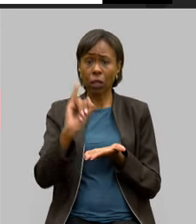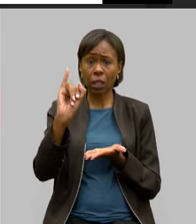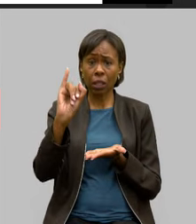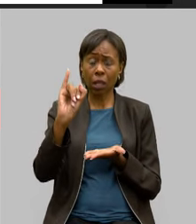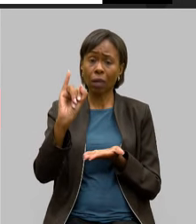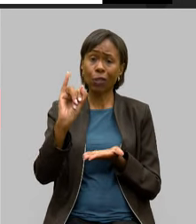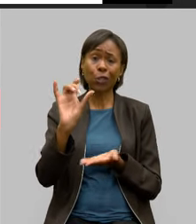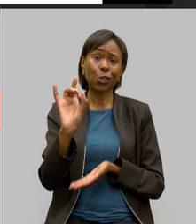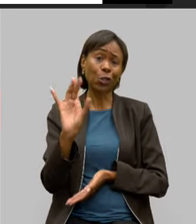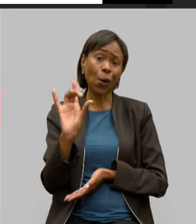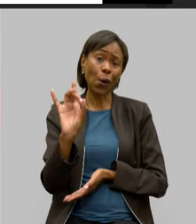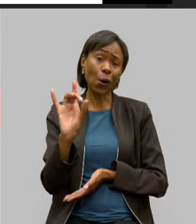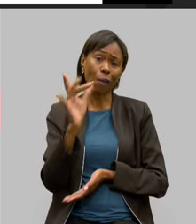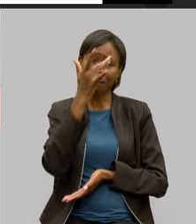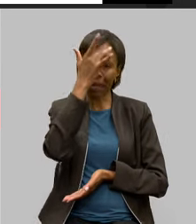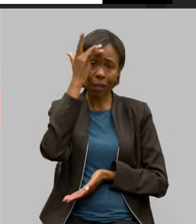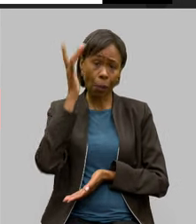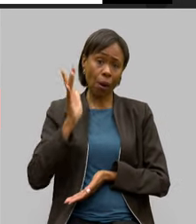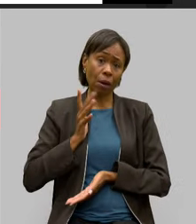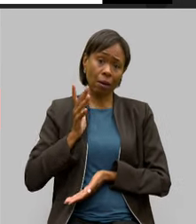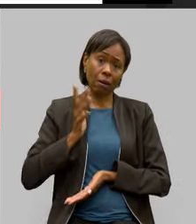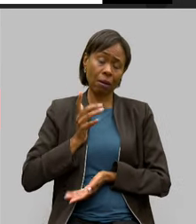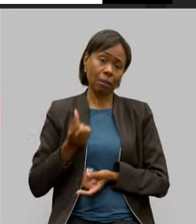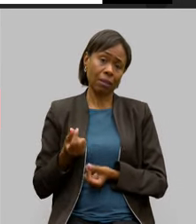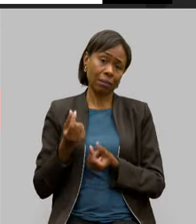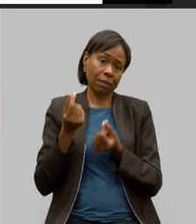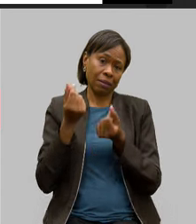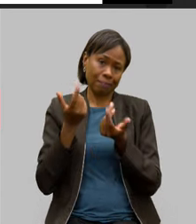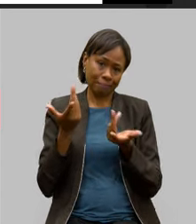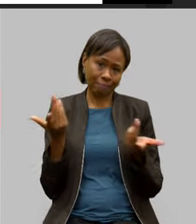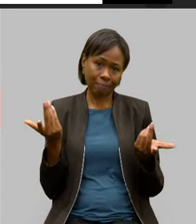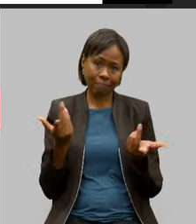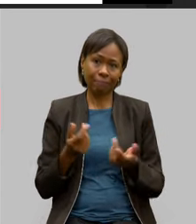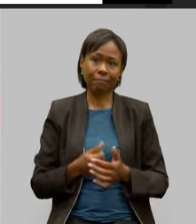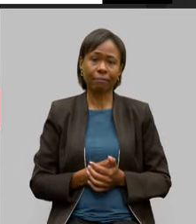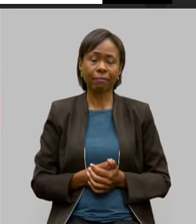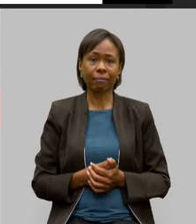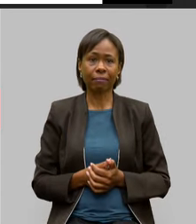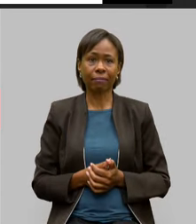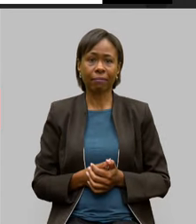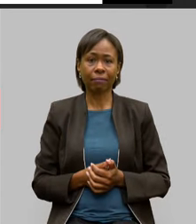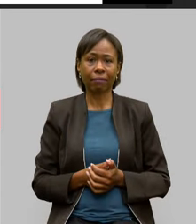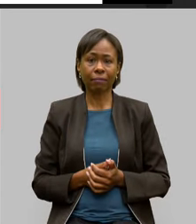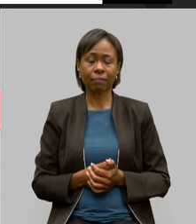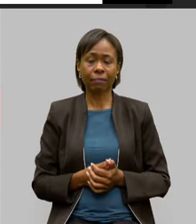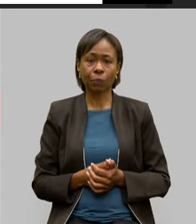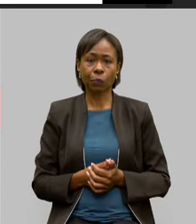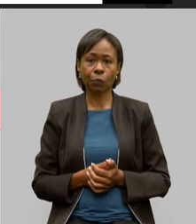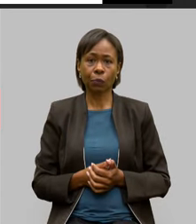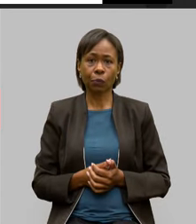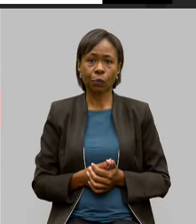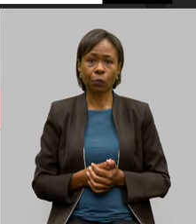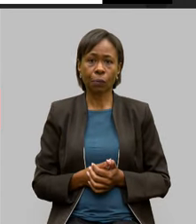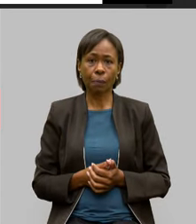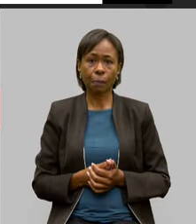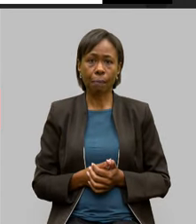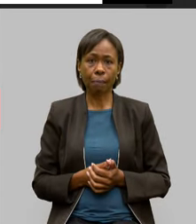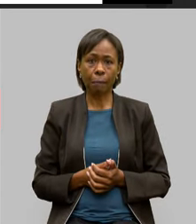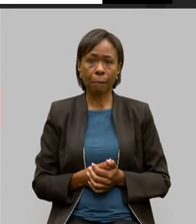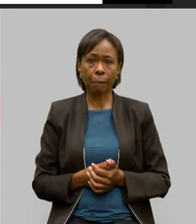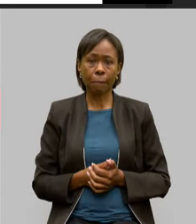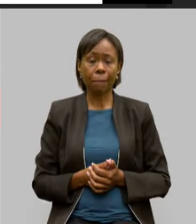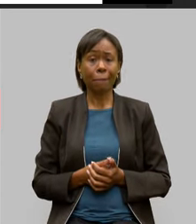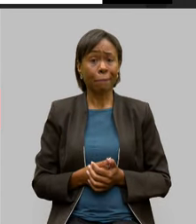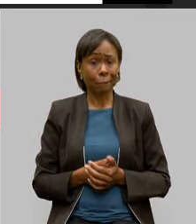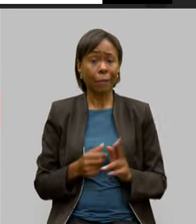condição Econômica então o acesso a pelo